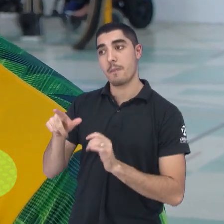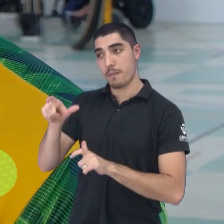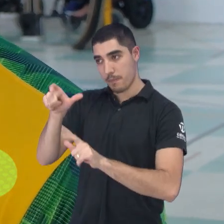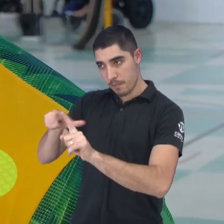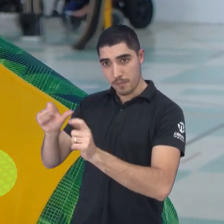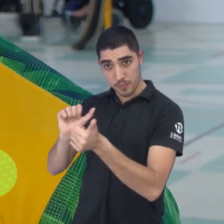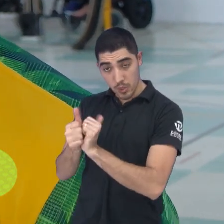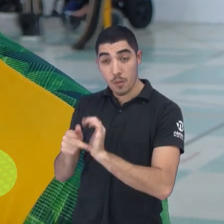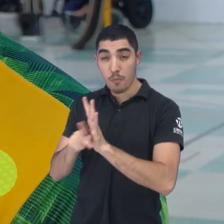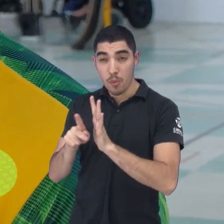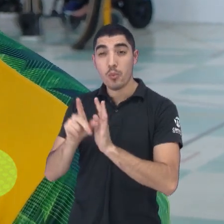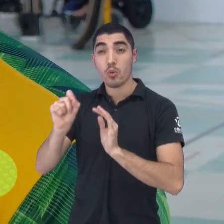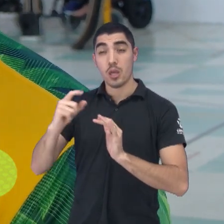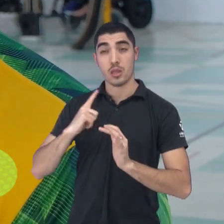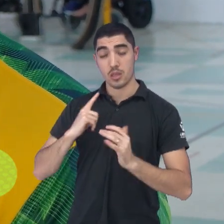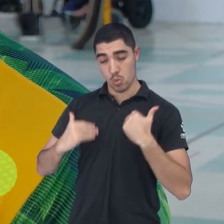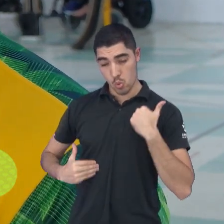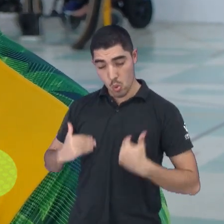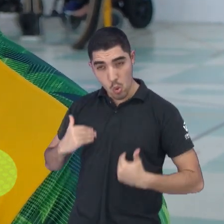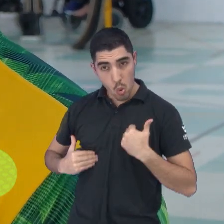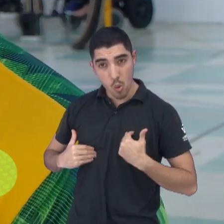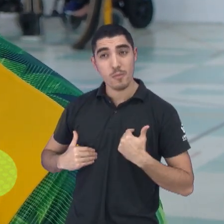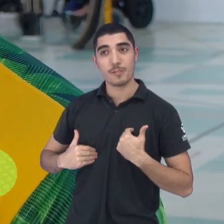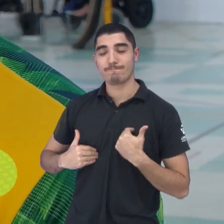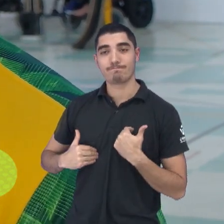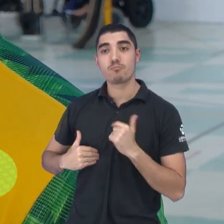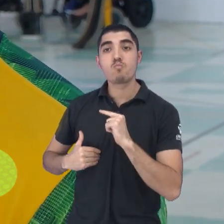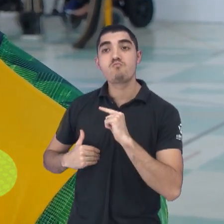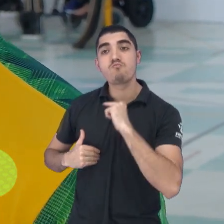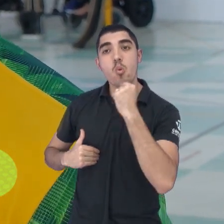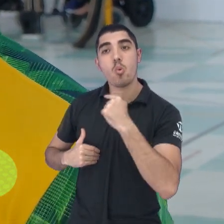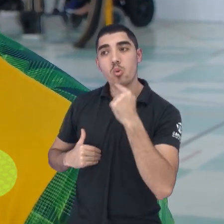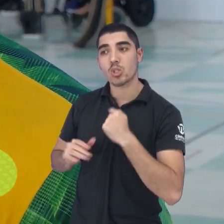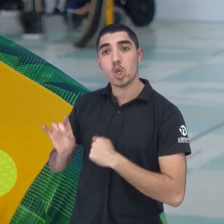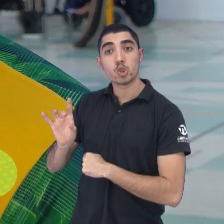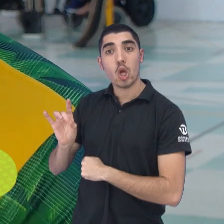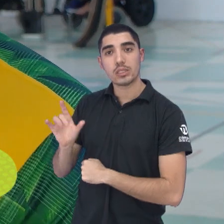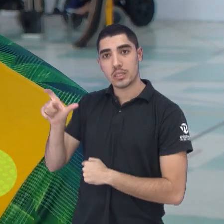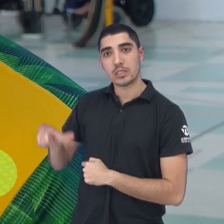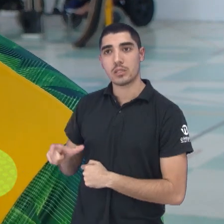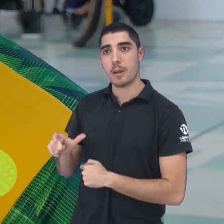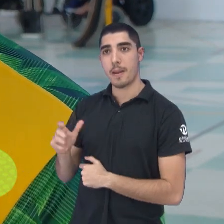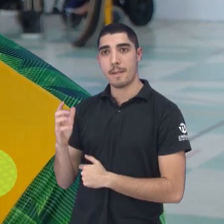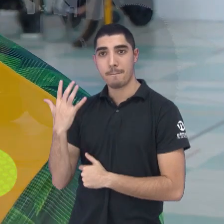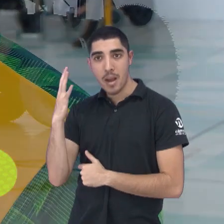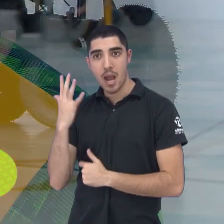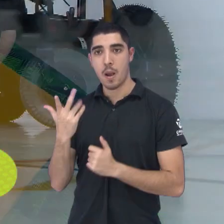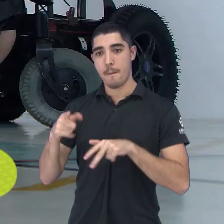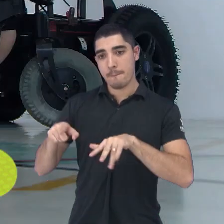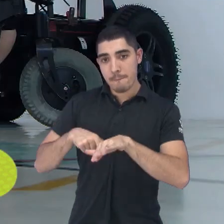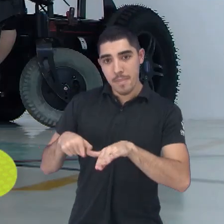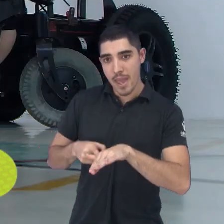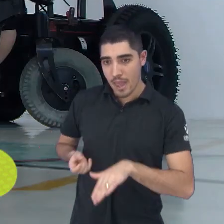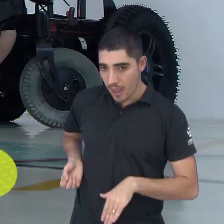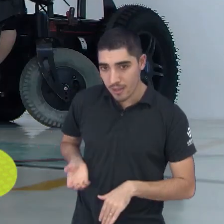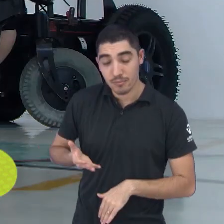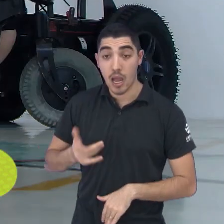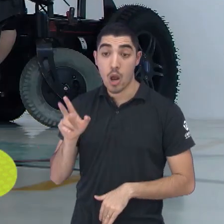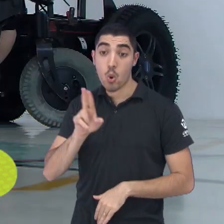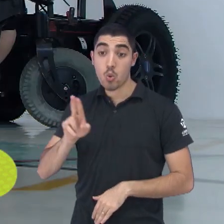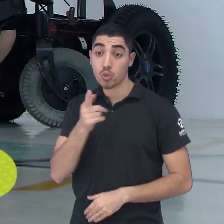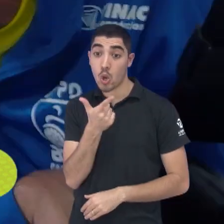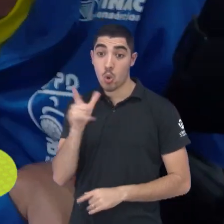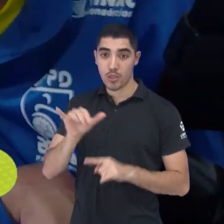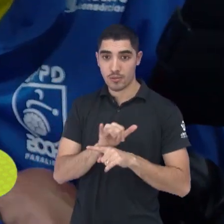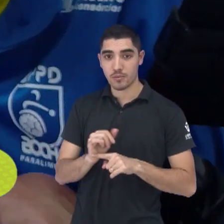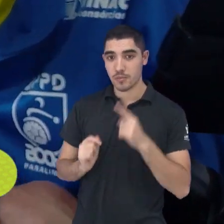São os atletas dentro da modalidade que não conseguem executar os lançamentos com mãos ou com os pés, e eles utilizam um acessório, né, um equipamento